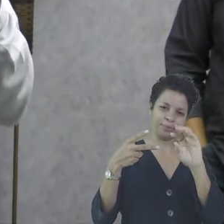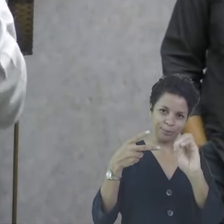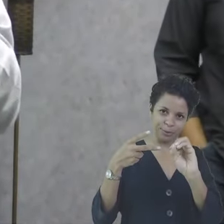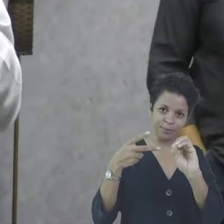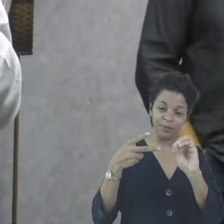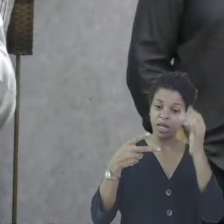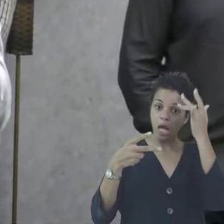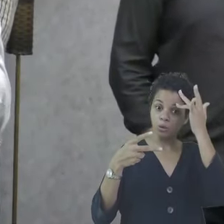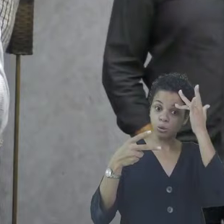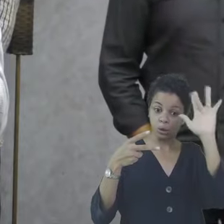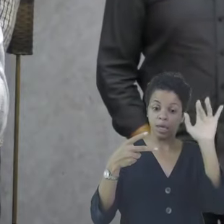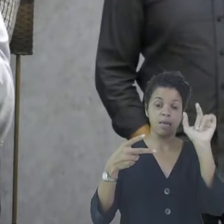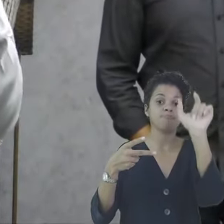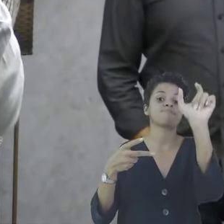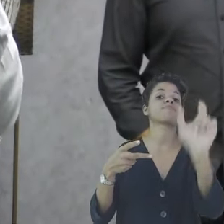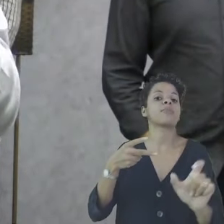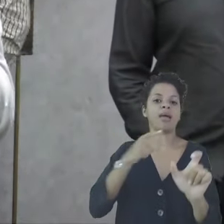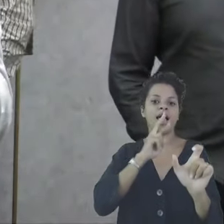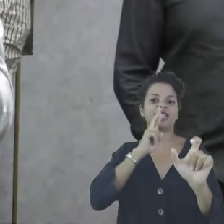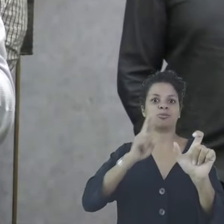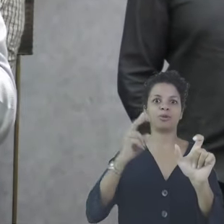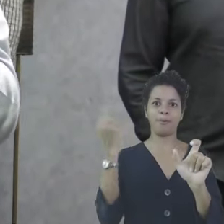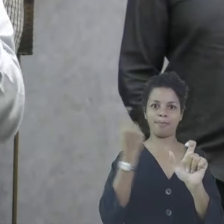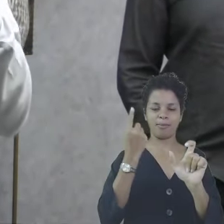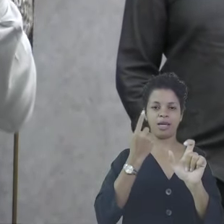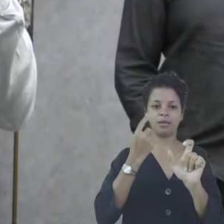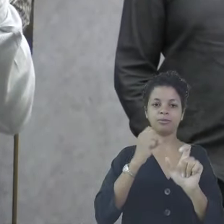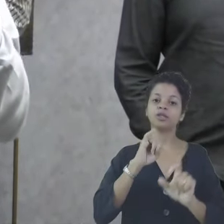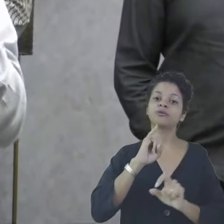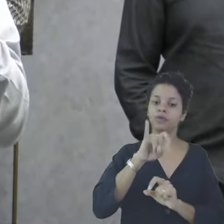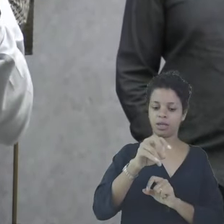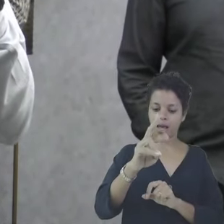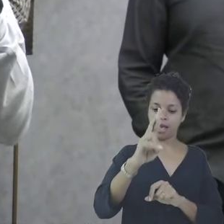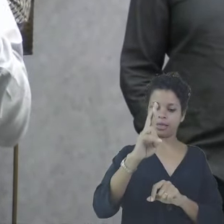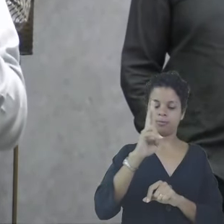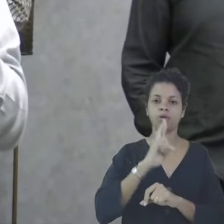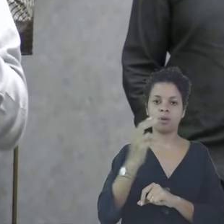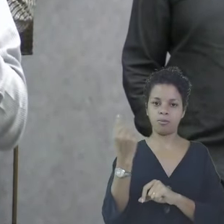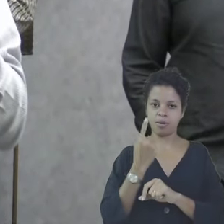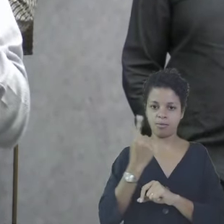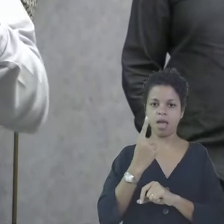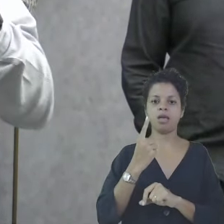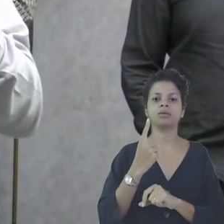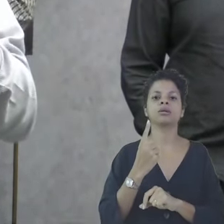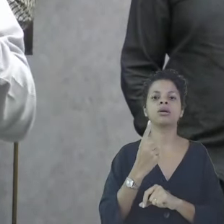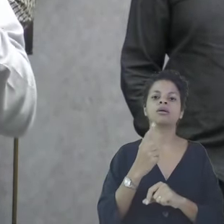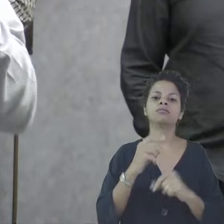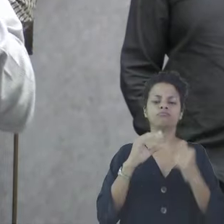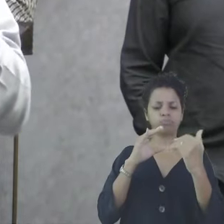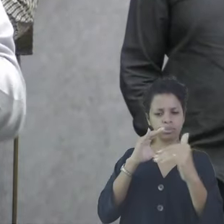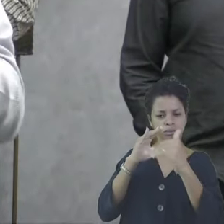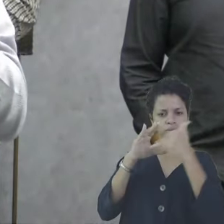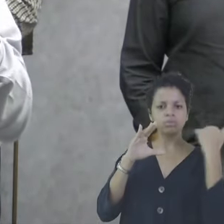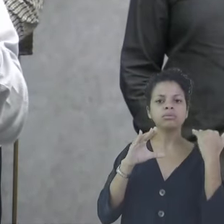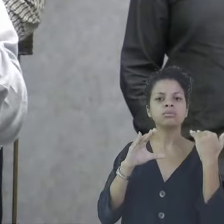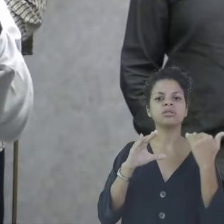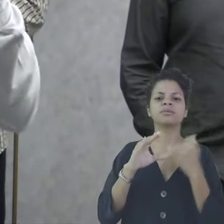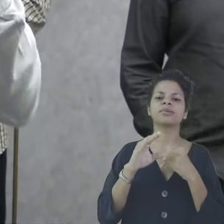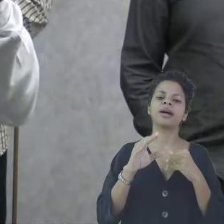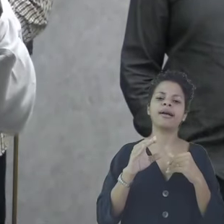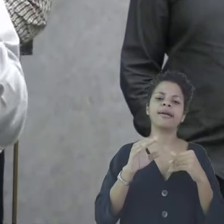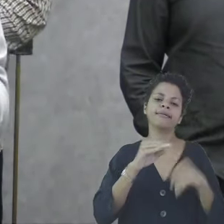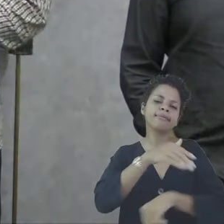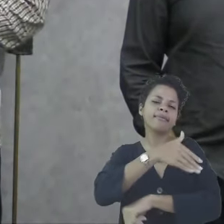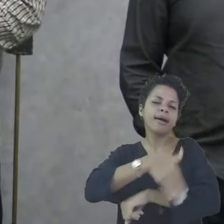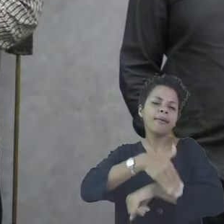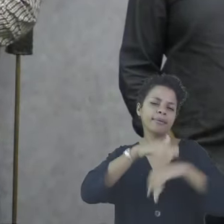É, eu não sei quem respondeu primeiro. Se você respondeu, coloque o seu endereço, tá? Com o CEP, o endereço, tudo certinho, para que a gente